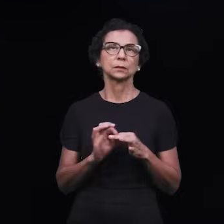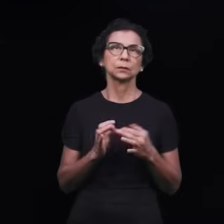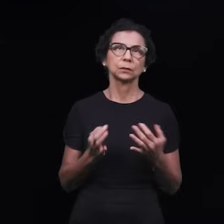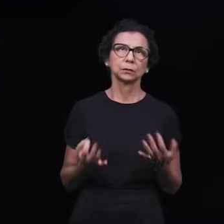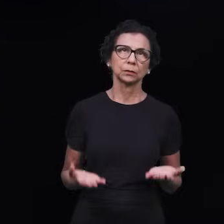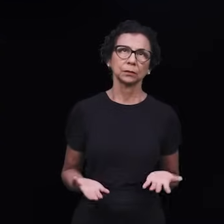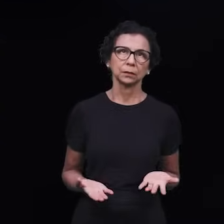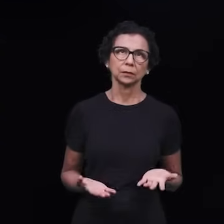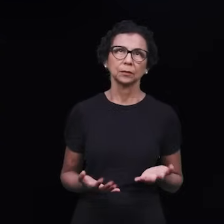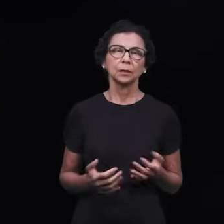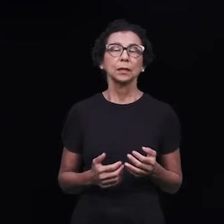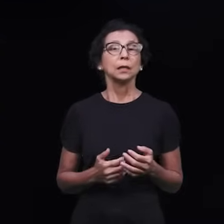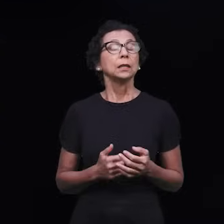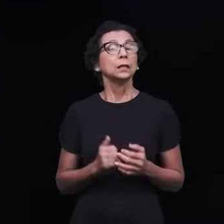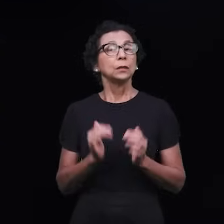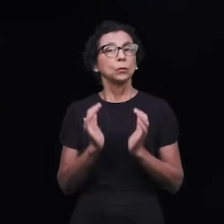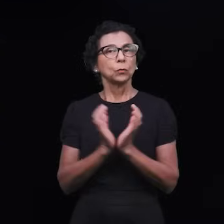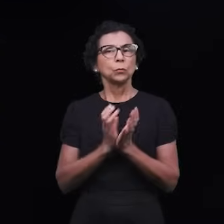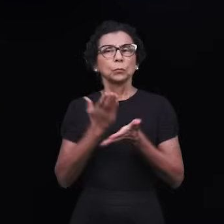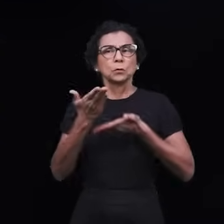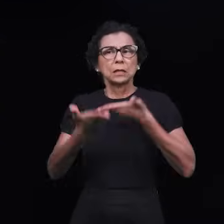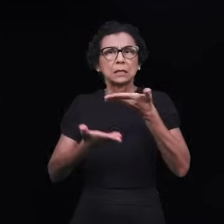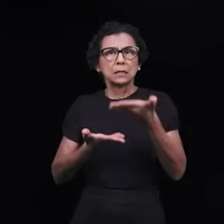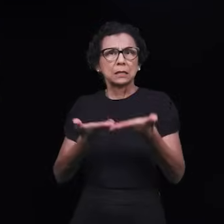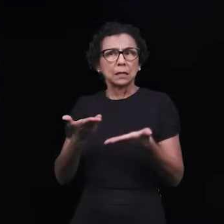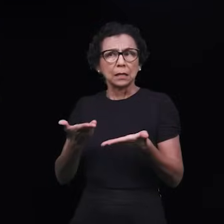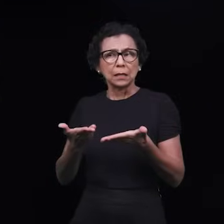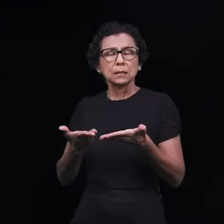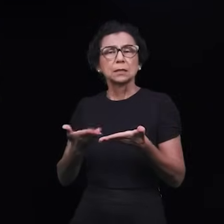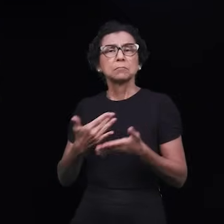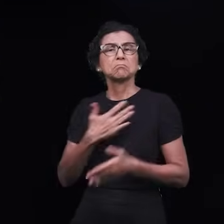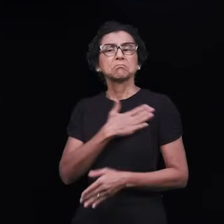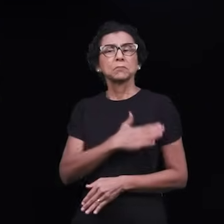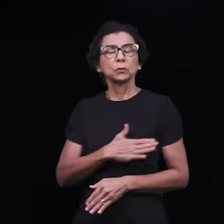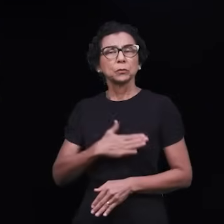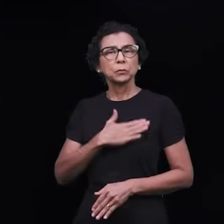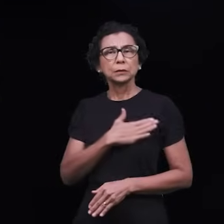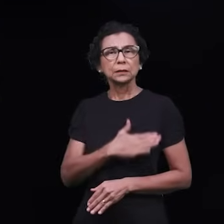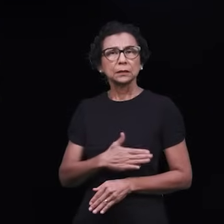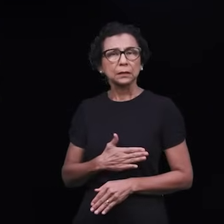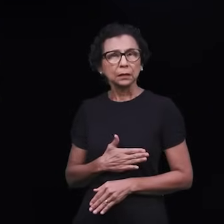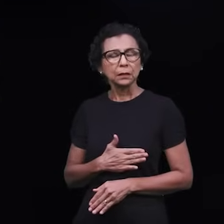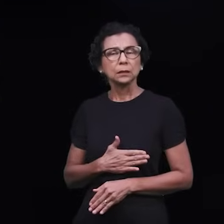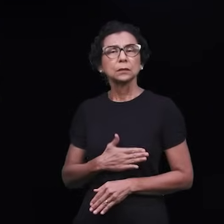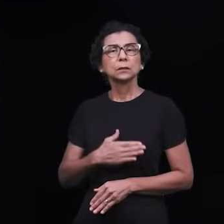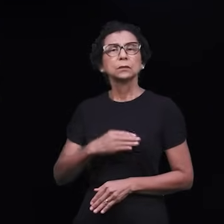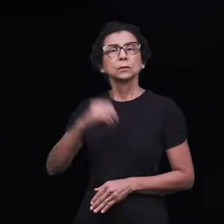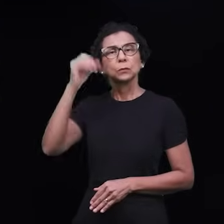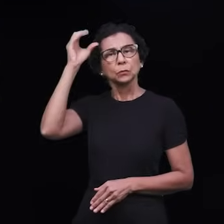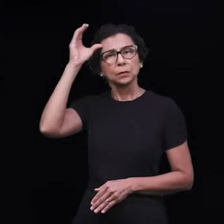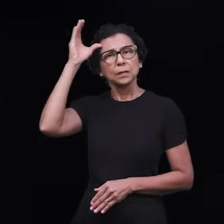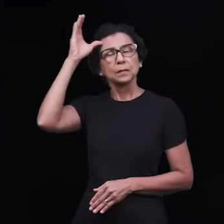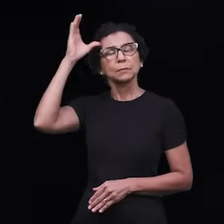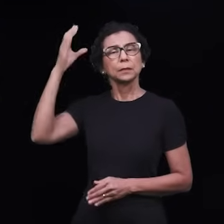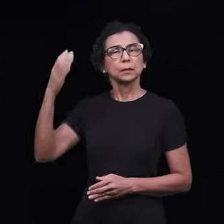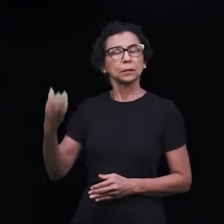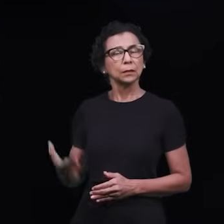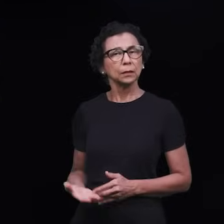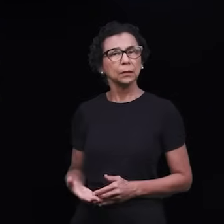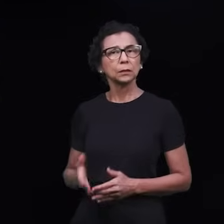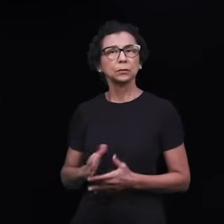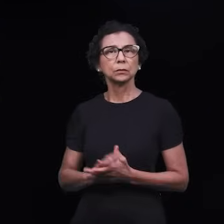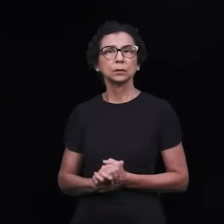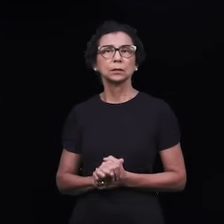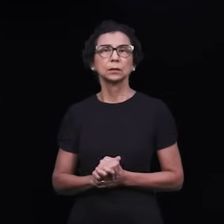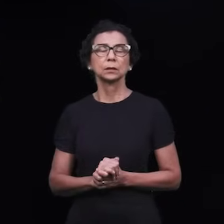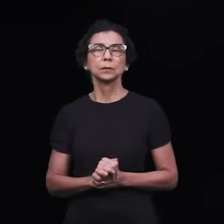do grupo de assistência da igreja, tem sido maravilhoso para edificação a nossas vidas e a vida espiritual, que esse